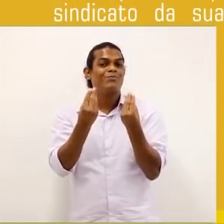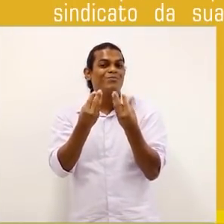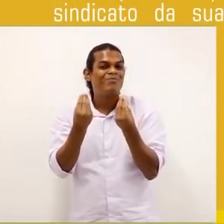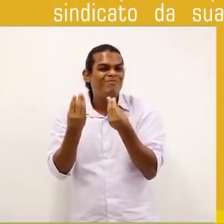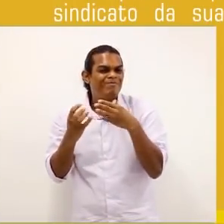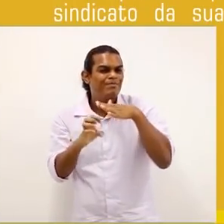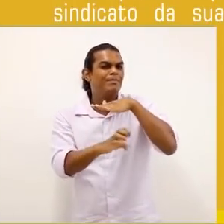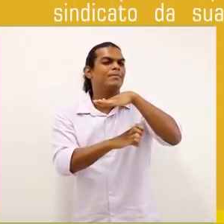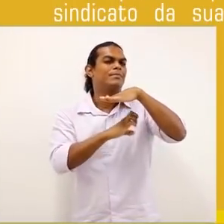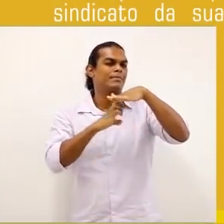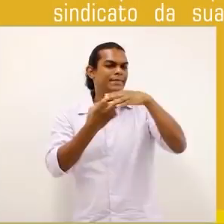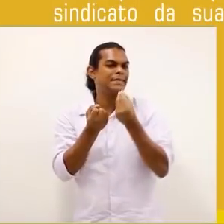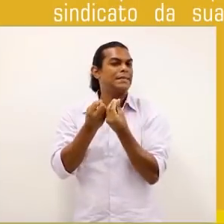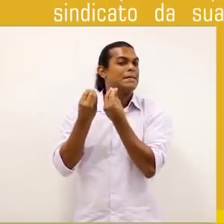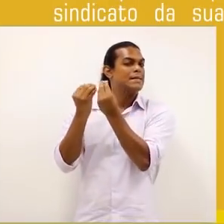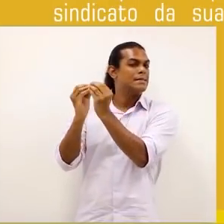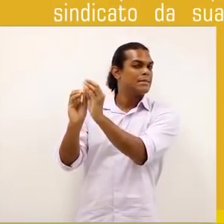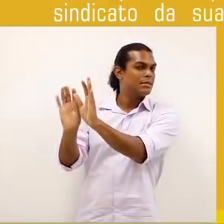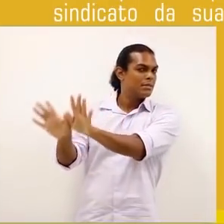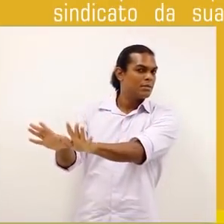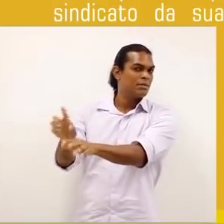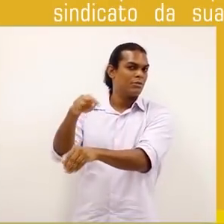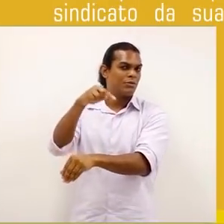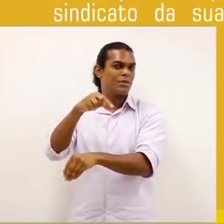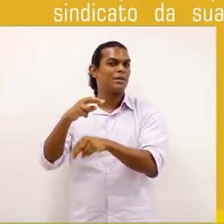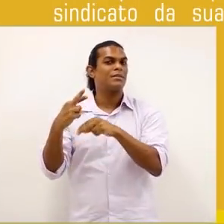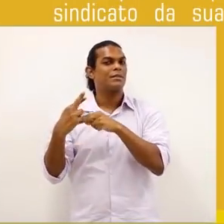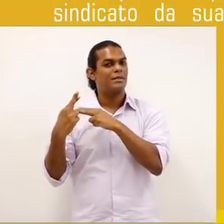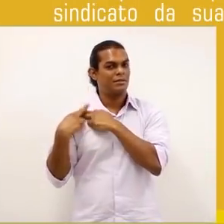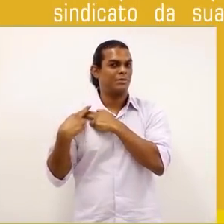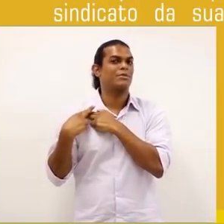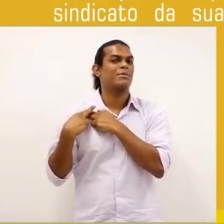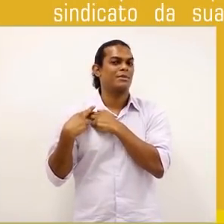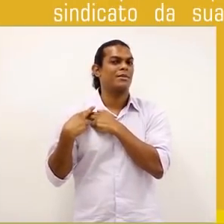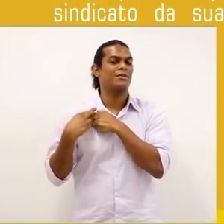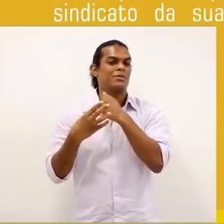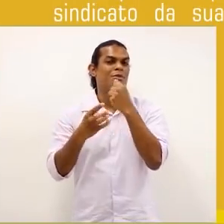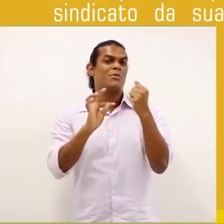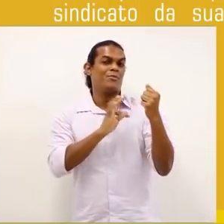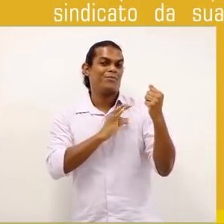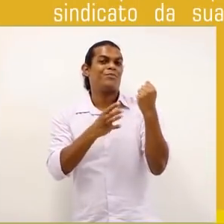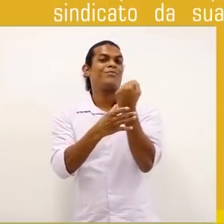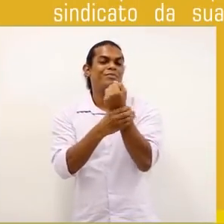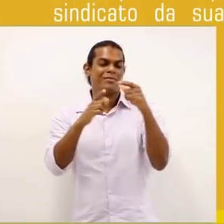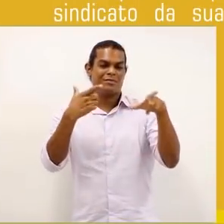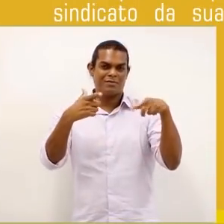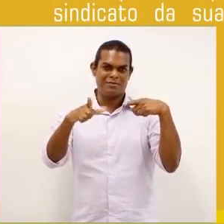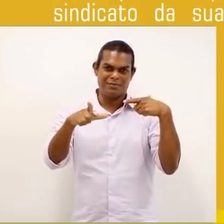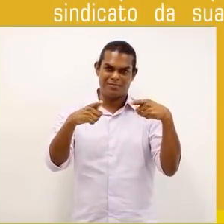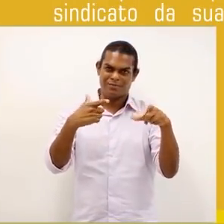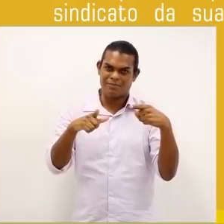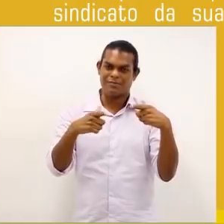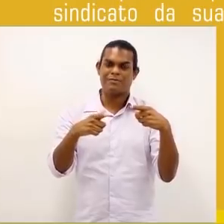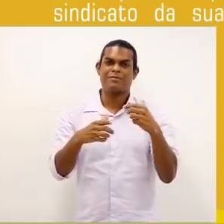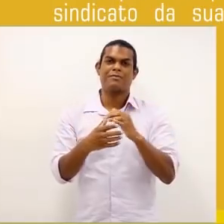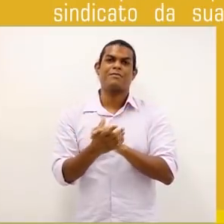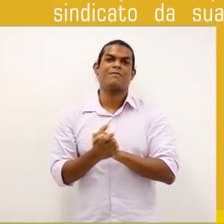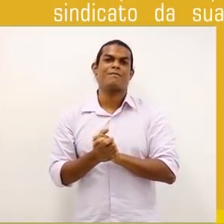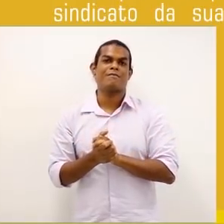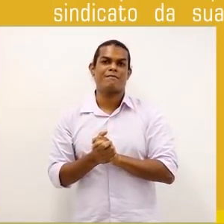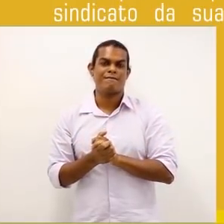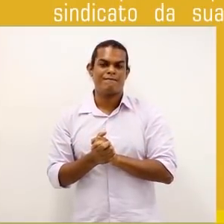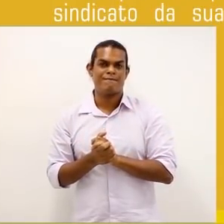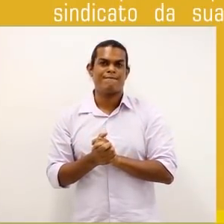trabalho, tá? Apesar de não ser atribuição do técnico de segurança do trabalho, mas tem sido feito em algumas empresas, corriqueiramente, essa comunicação de acidente